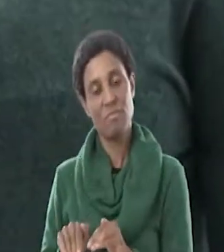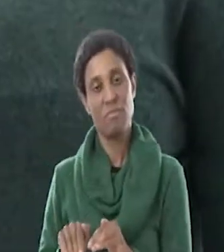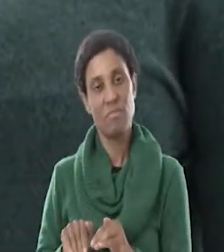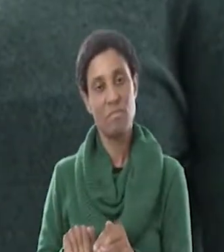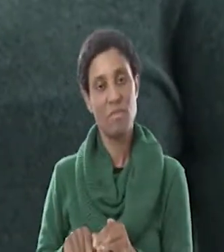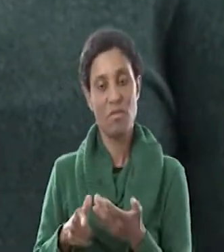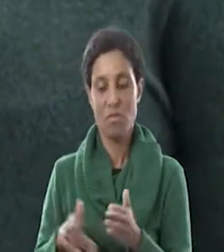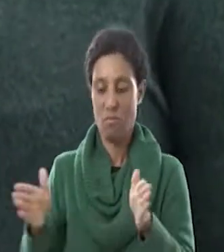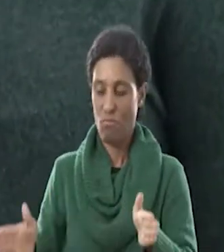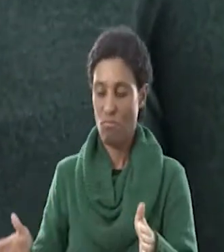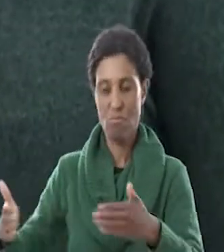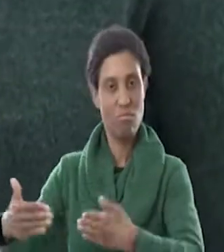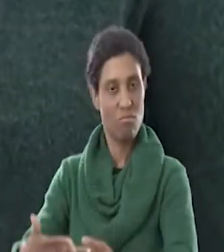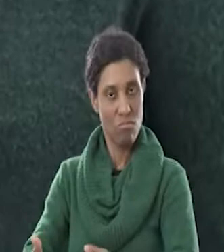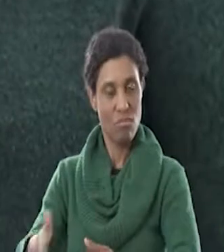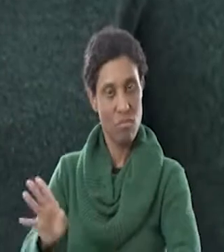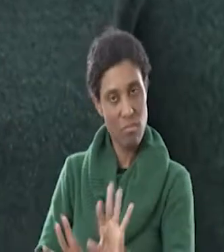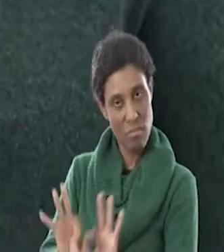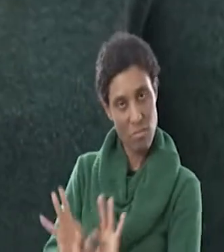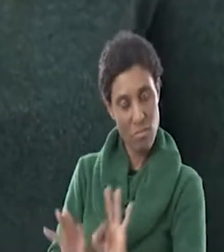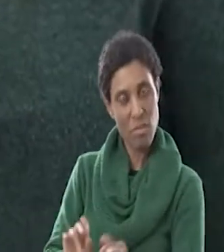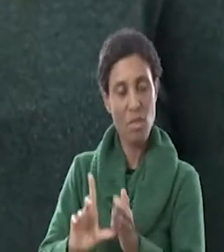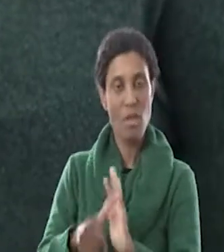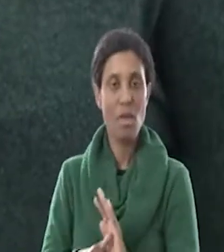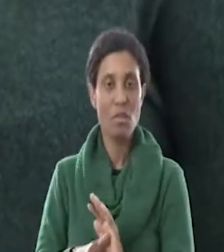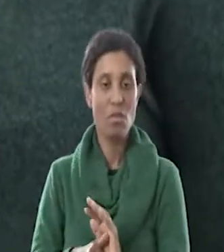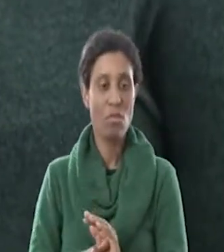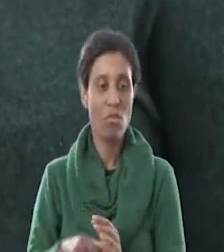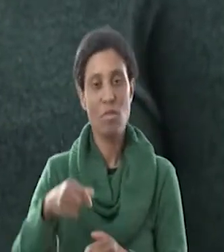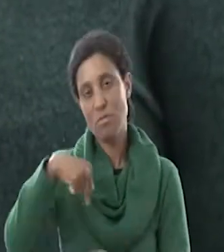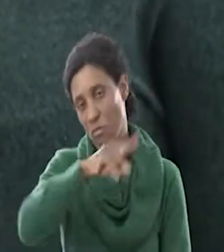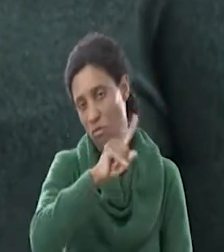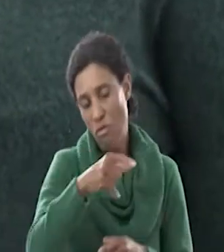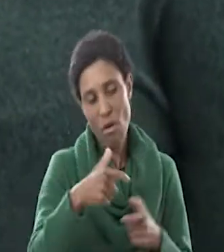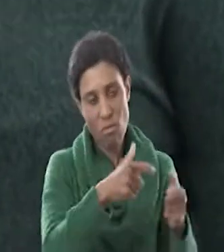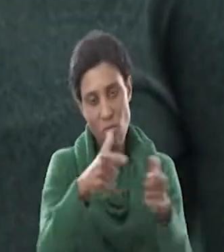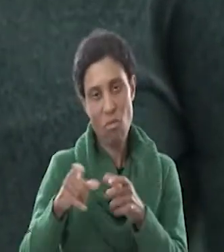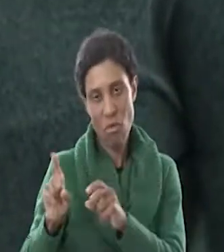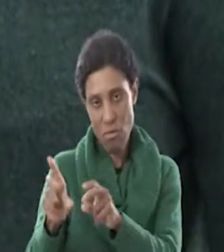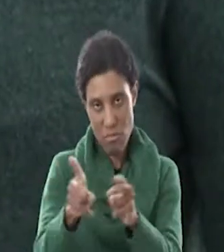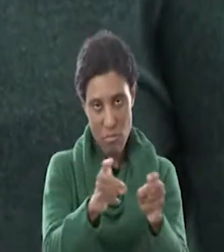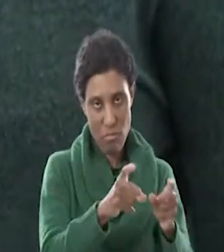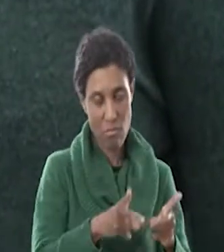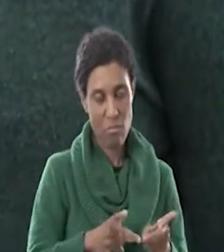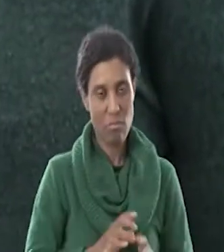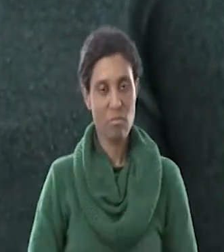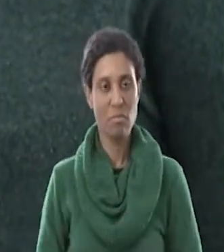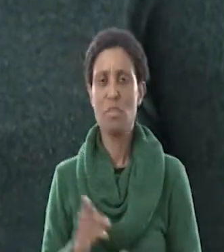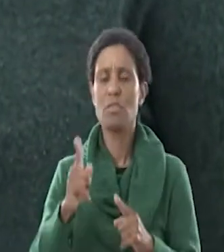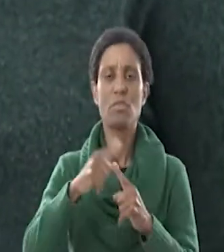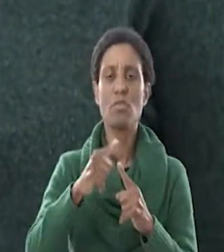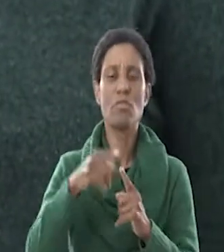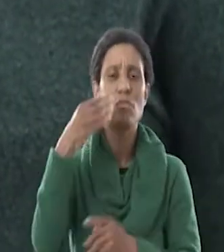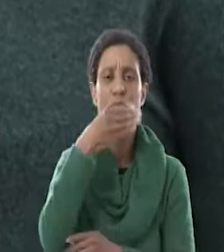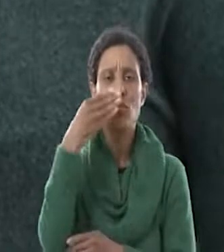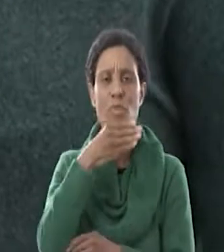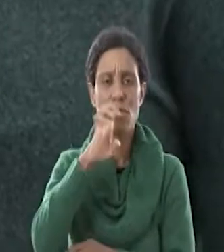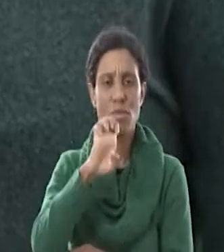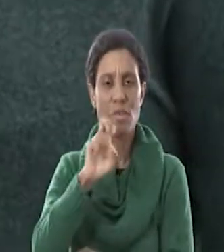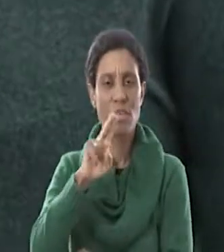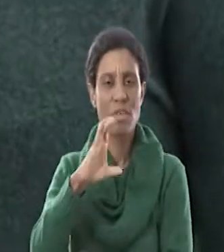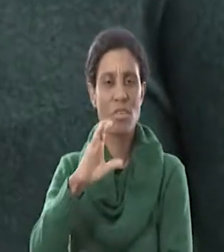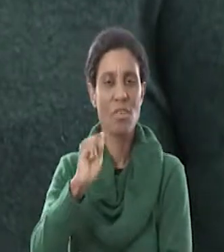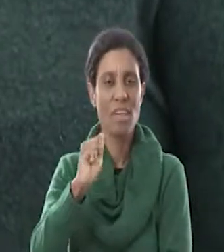vai para. Aí a gente coloca ele nas caixas para depois seguir para o mercado. E essa unidade que eu tô segurando aqui, de que mel